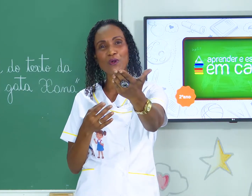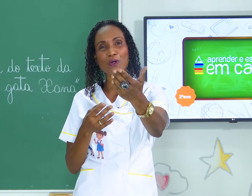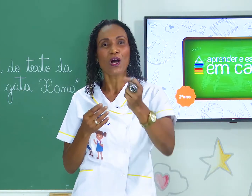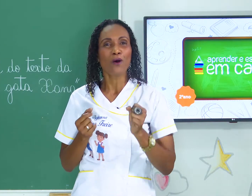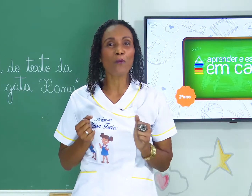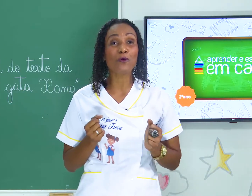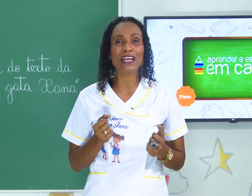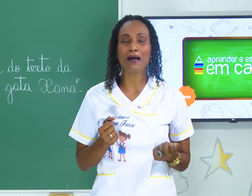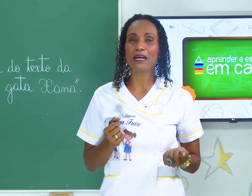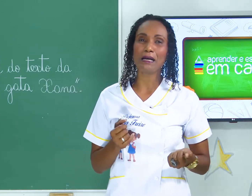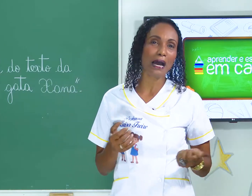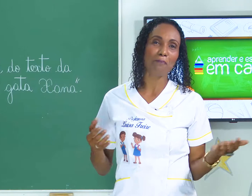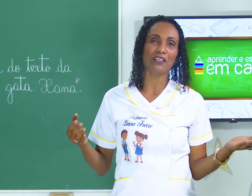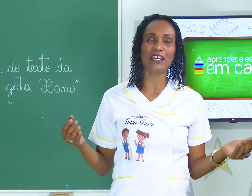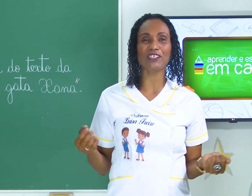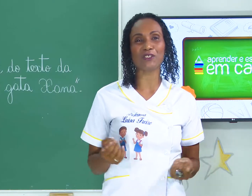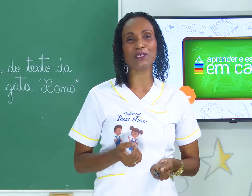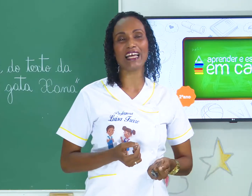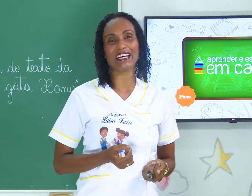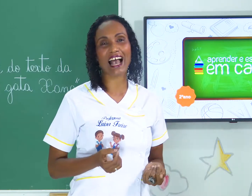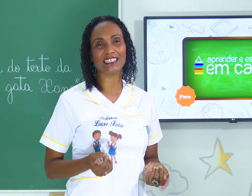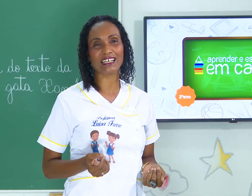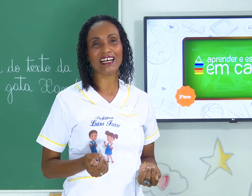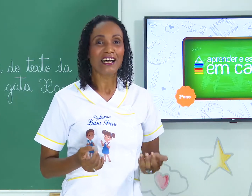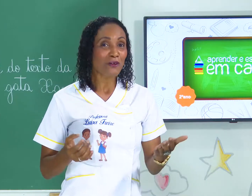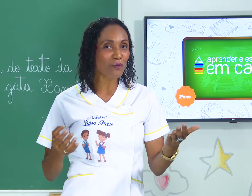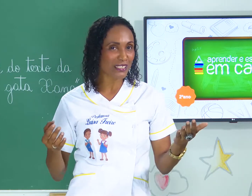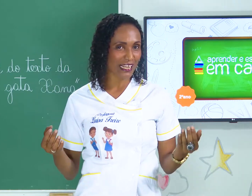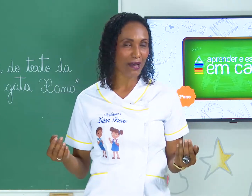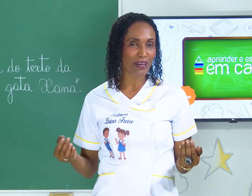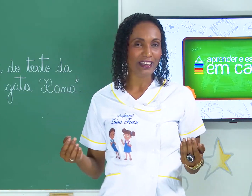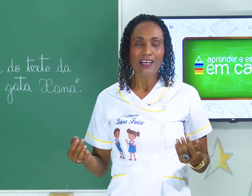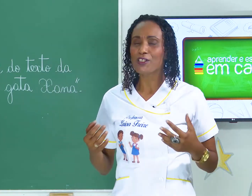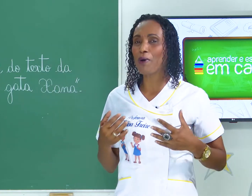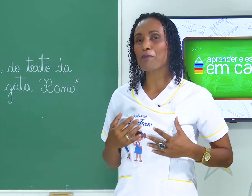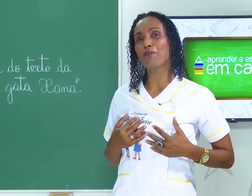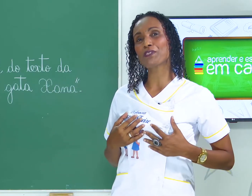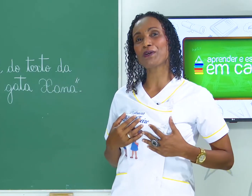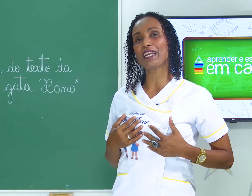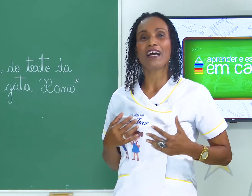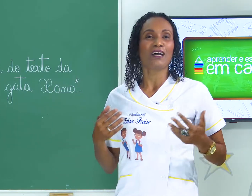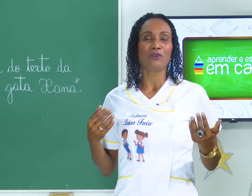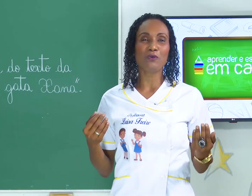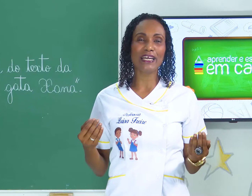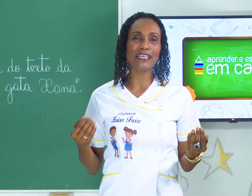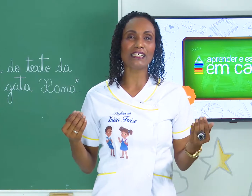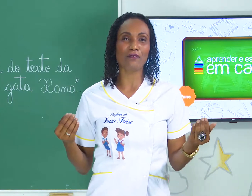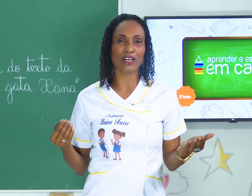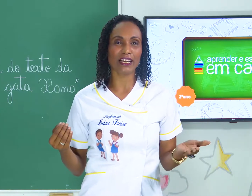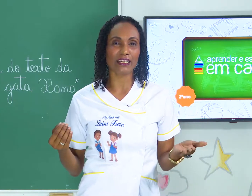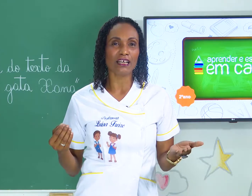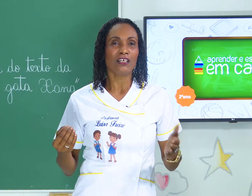convosco o programa aprender estudar em casa com sabem sua professora